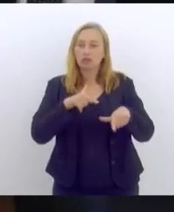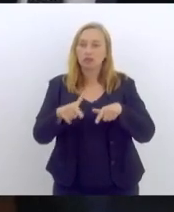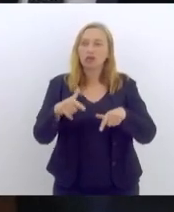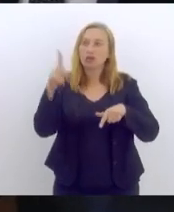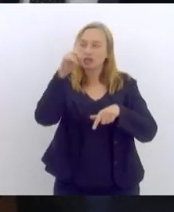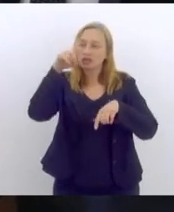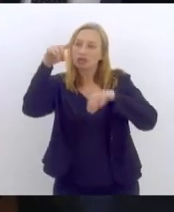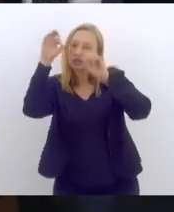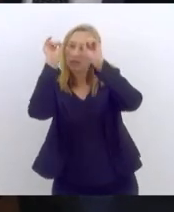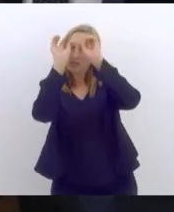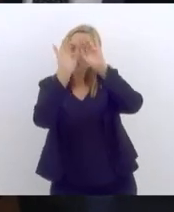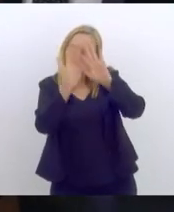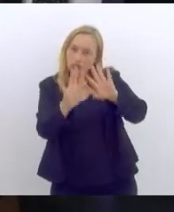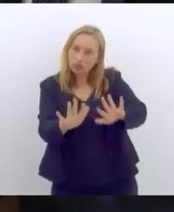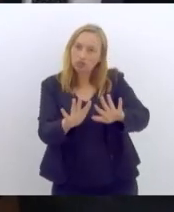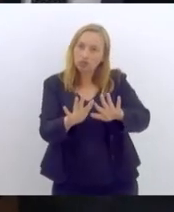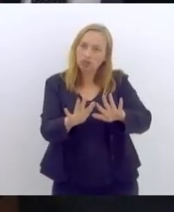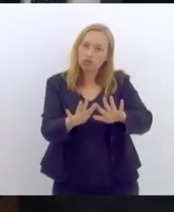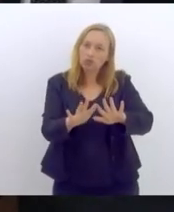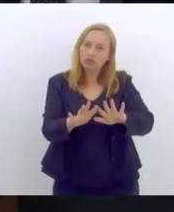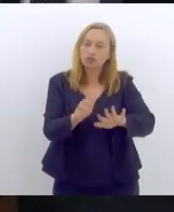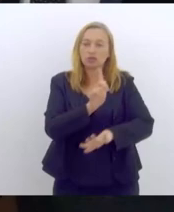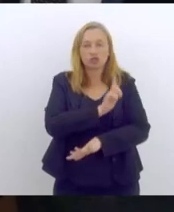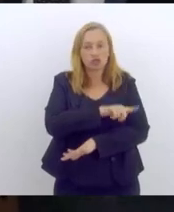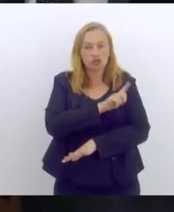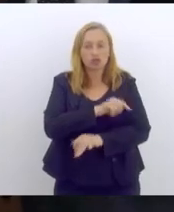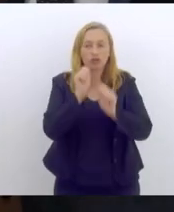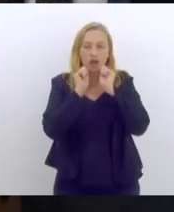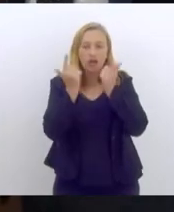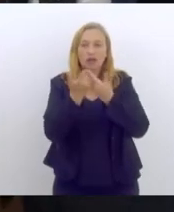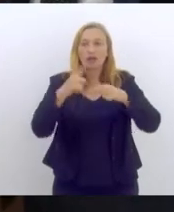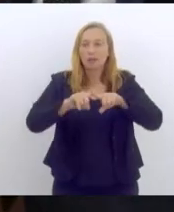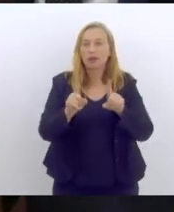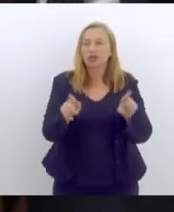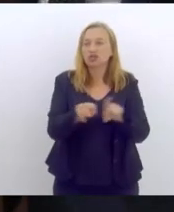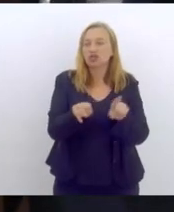só a sua gestão da Assembleia Legislativa, mas que